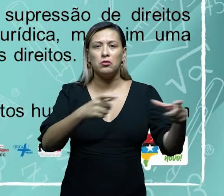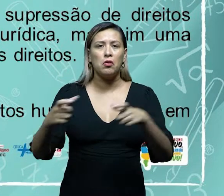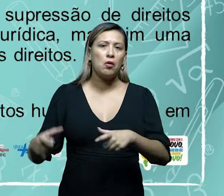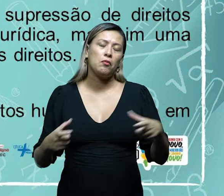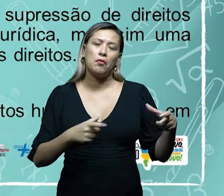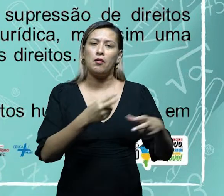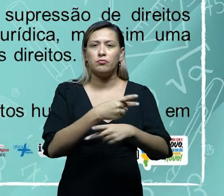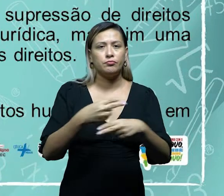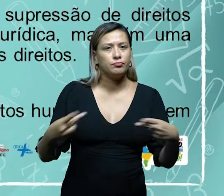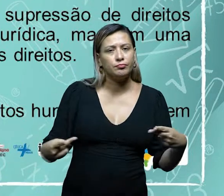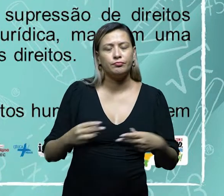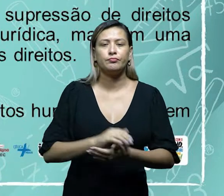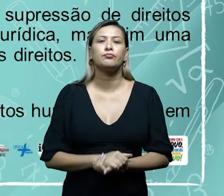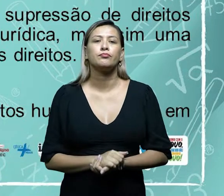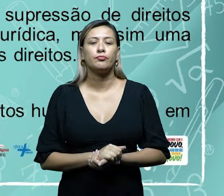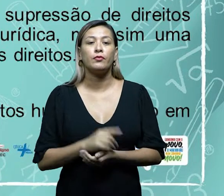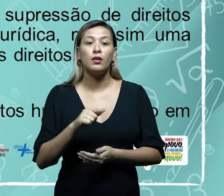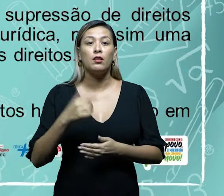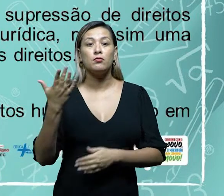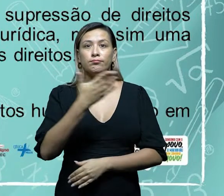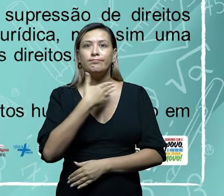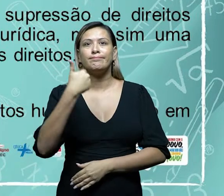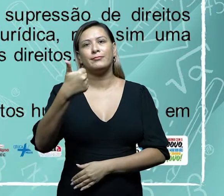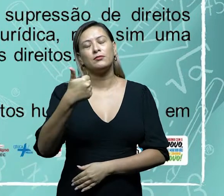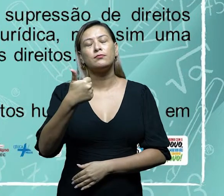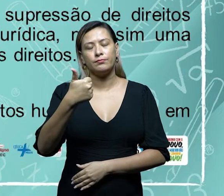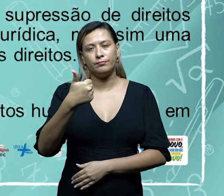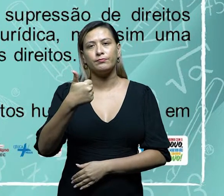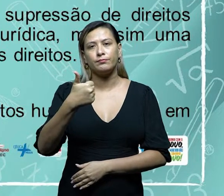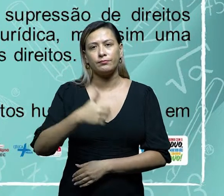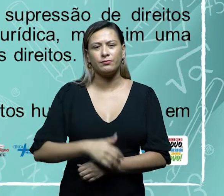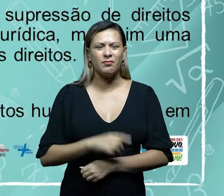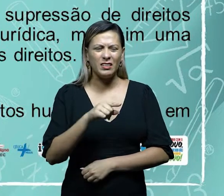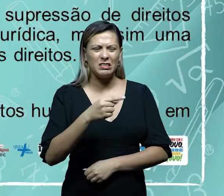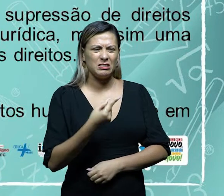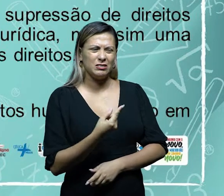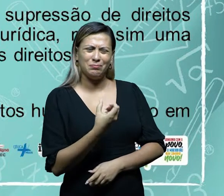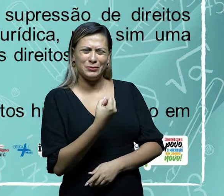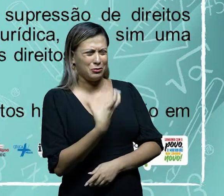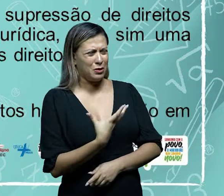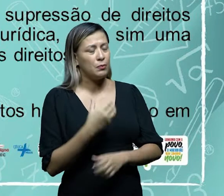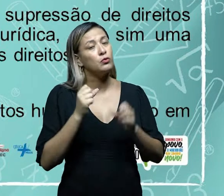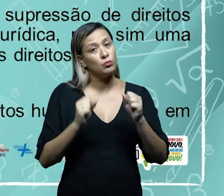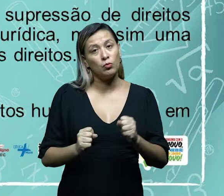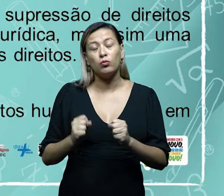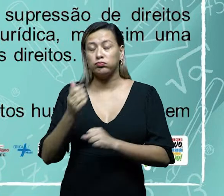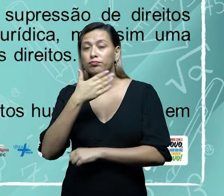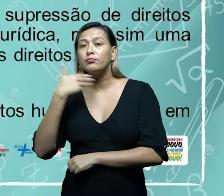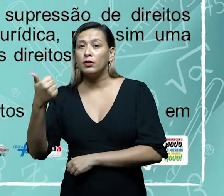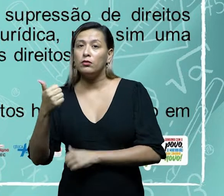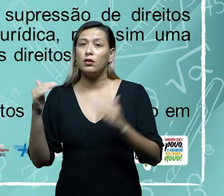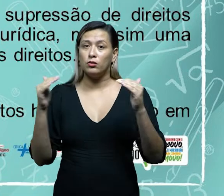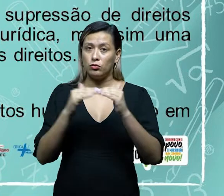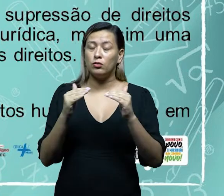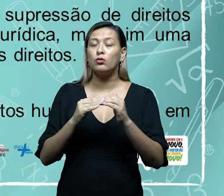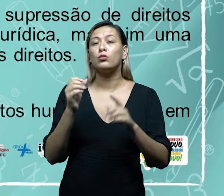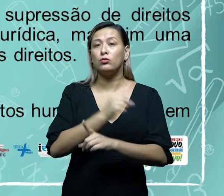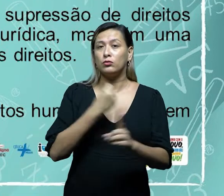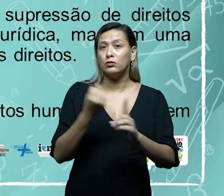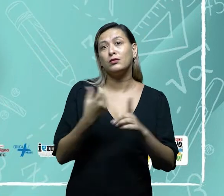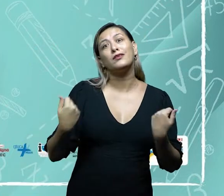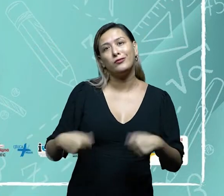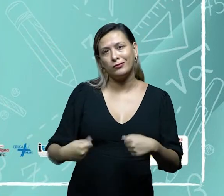Eles são aperfeiçoáveis, né? Aquela história, não está bom? Podemos melhorar, de acordo com as necessidades sociais.